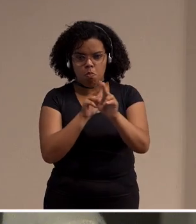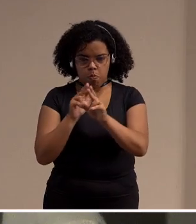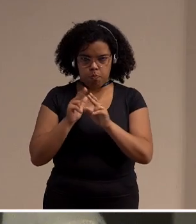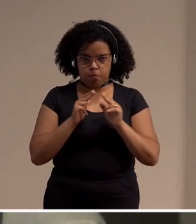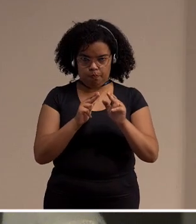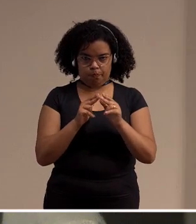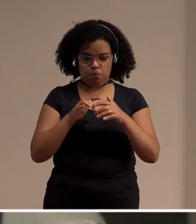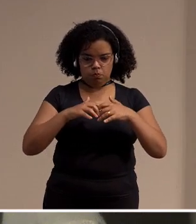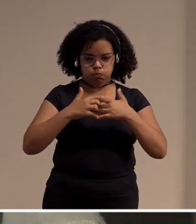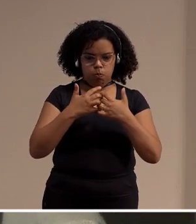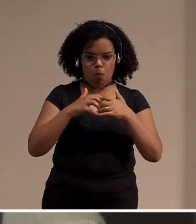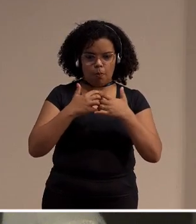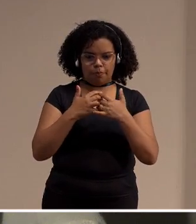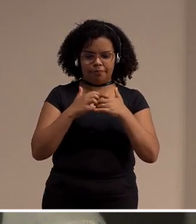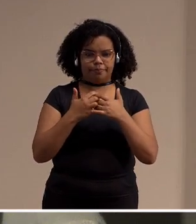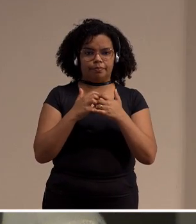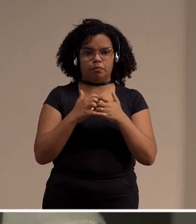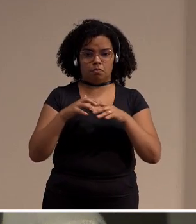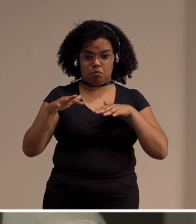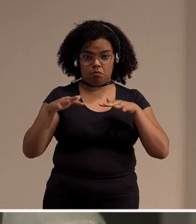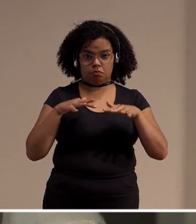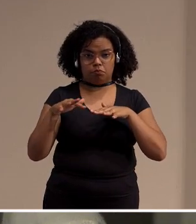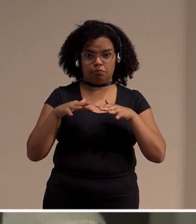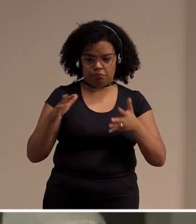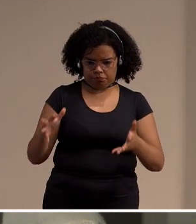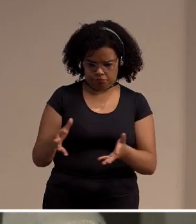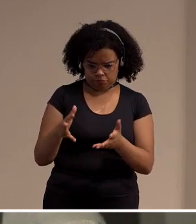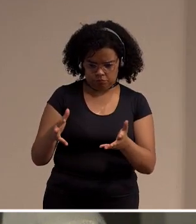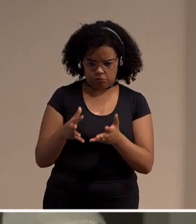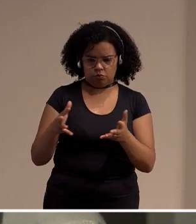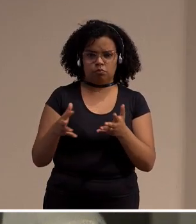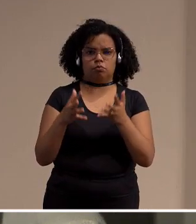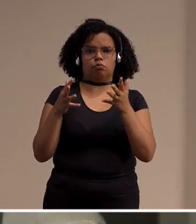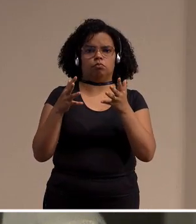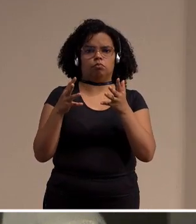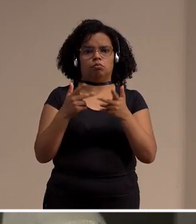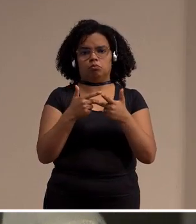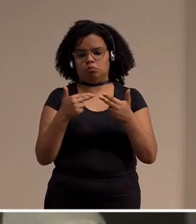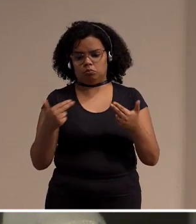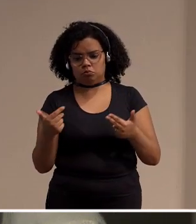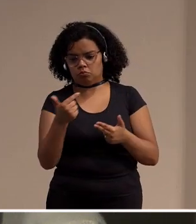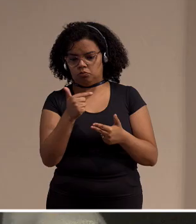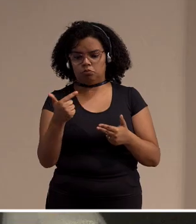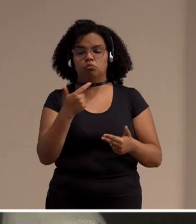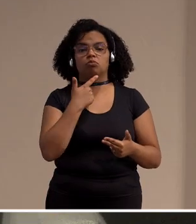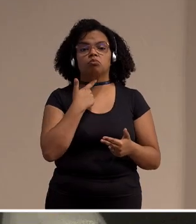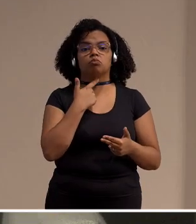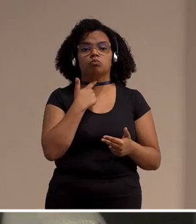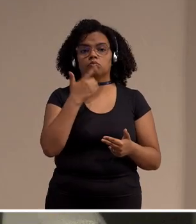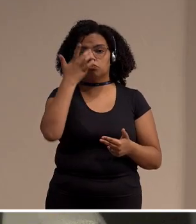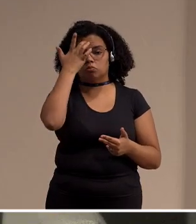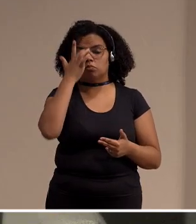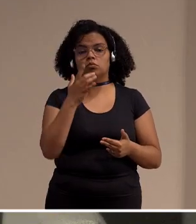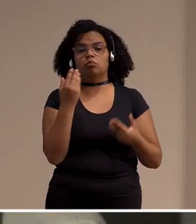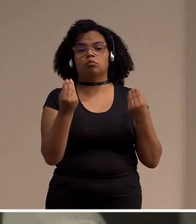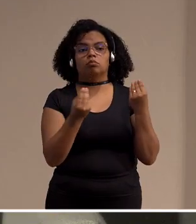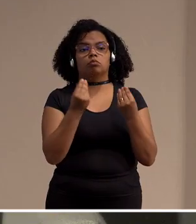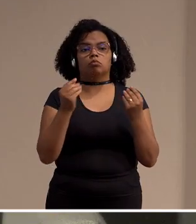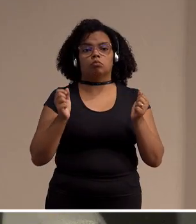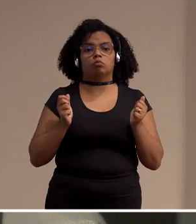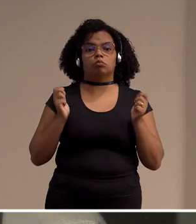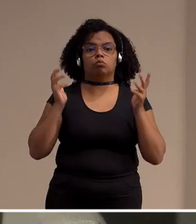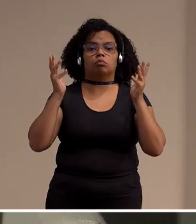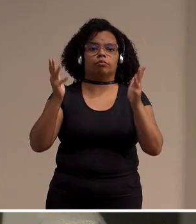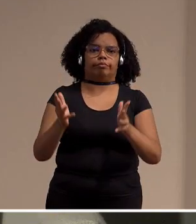por coisas que nos determinam, que não são fruto da nossa vontade e que nós nem sabemos reagir a isso ou